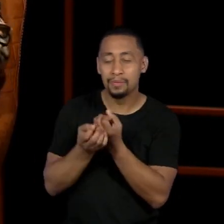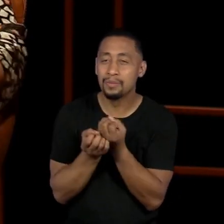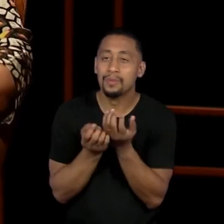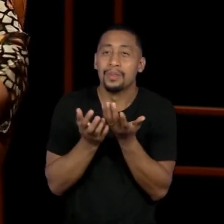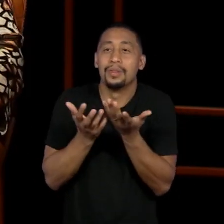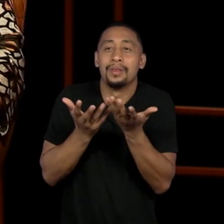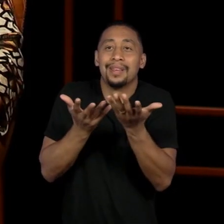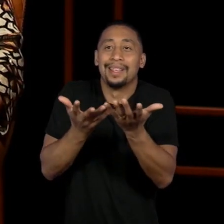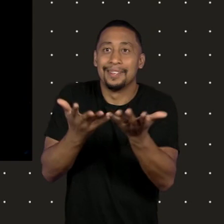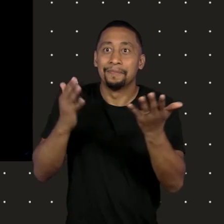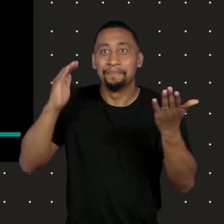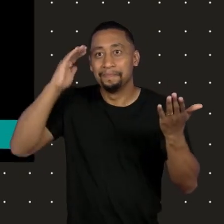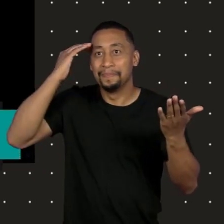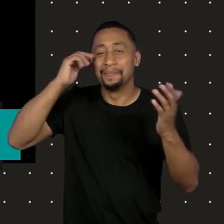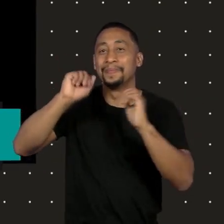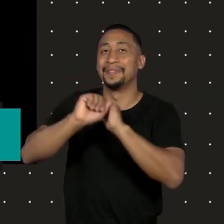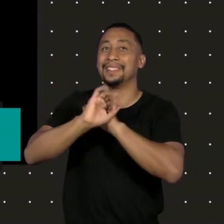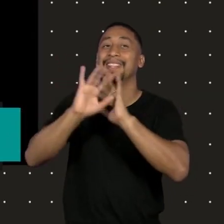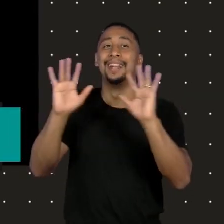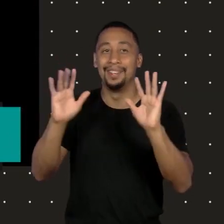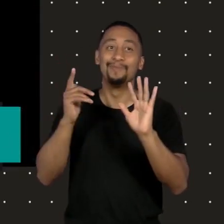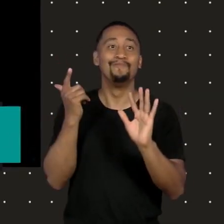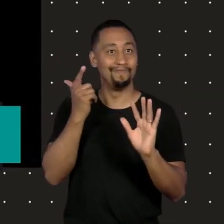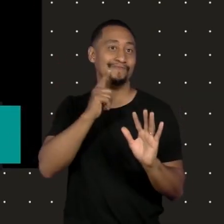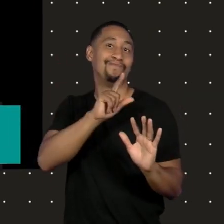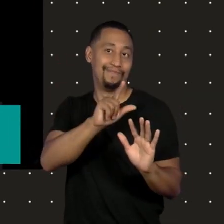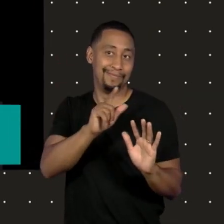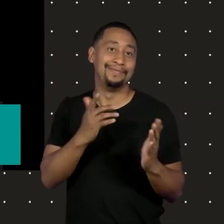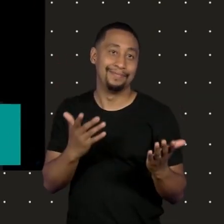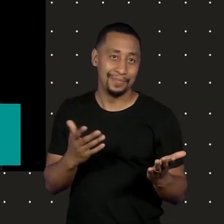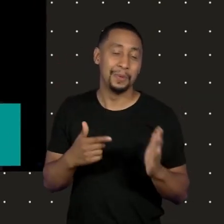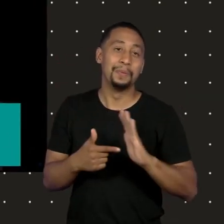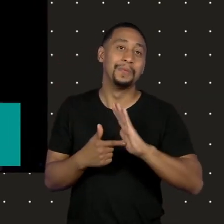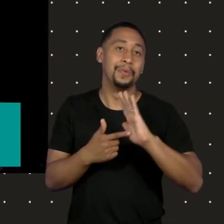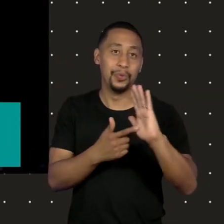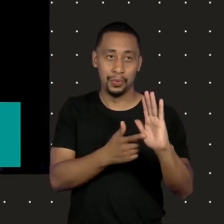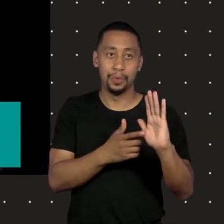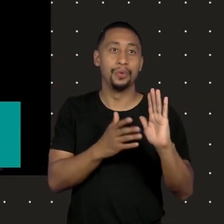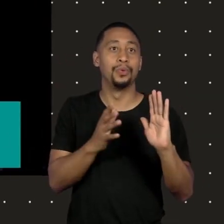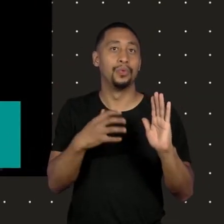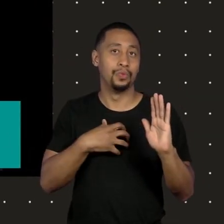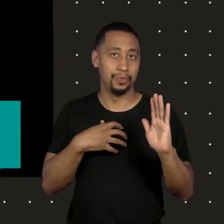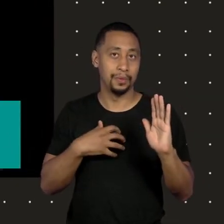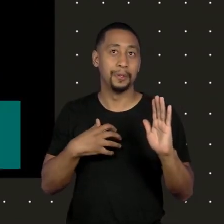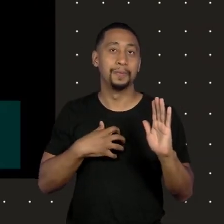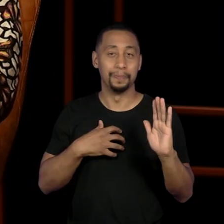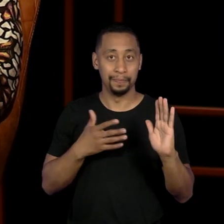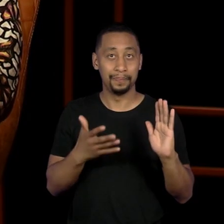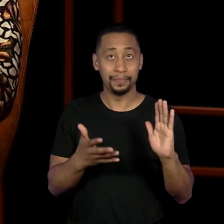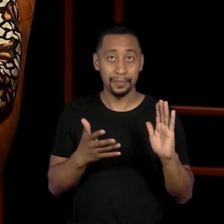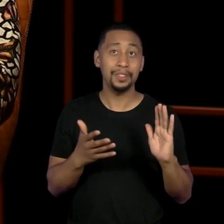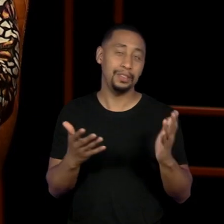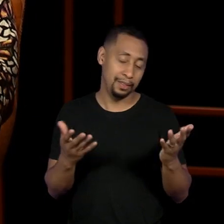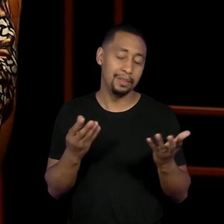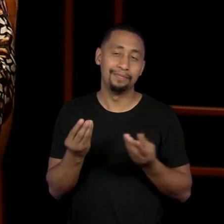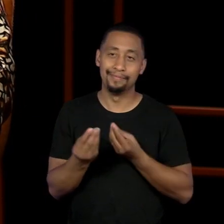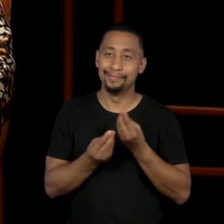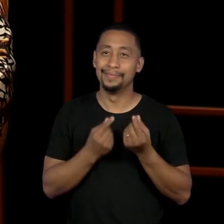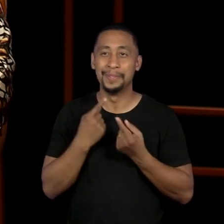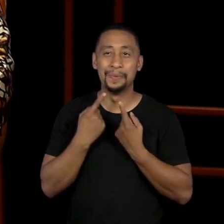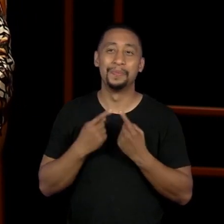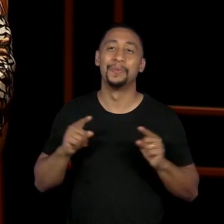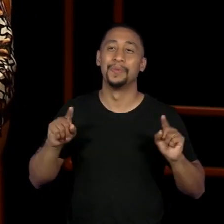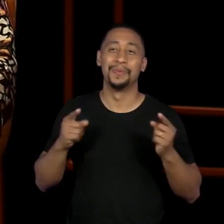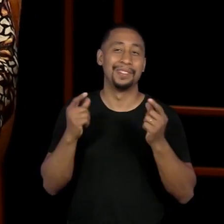Emílio Mendonça entendeu muitíssimo bem o recado, digamos, a encomenda, e nós fizemos as músicas em conjunto e foi